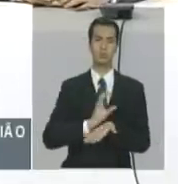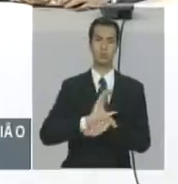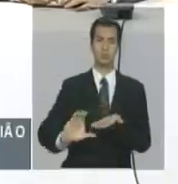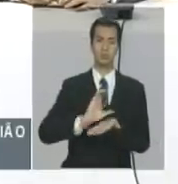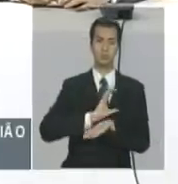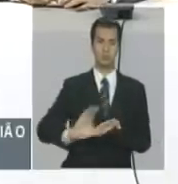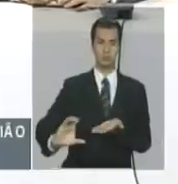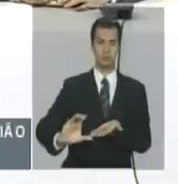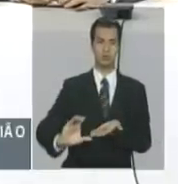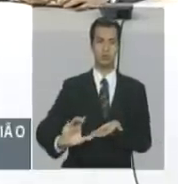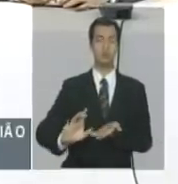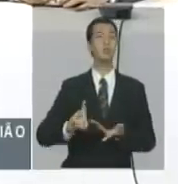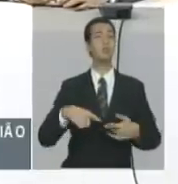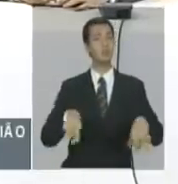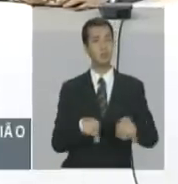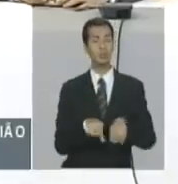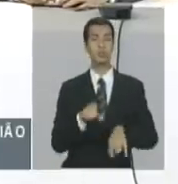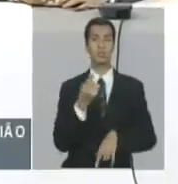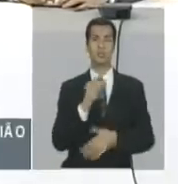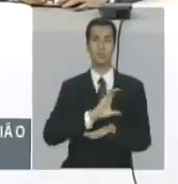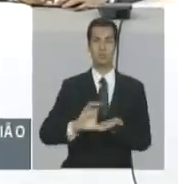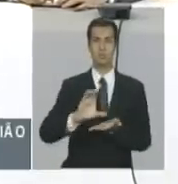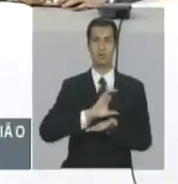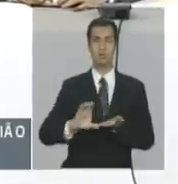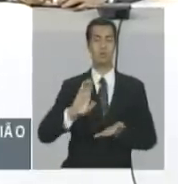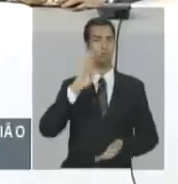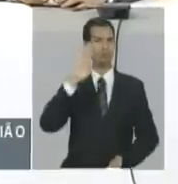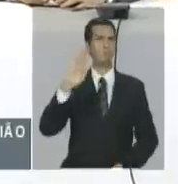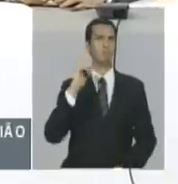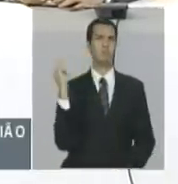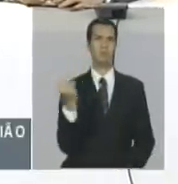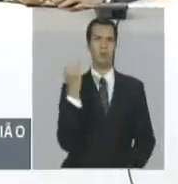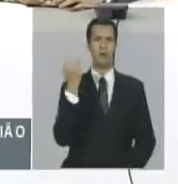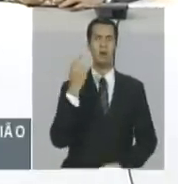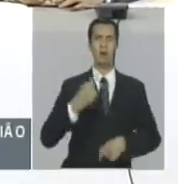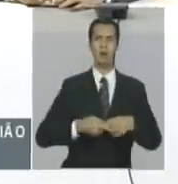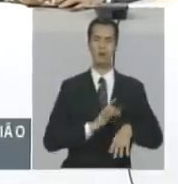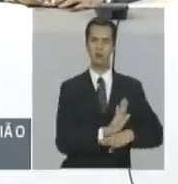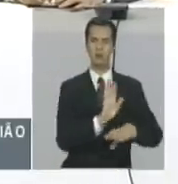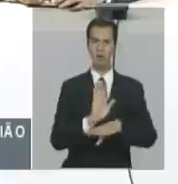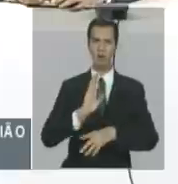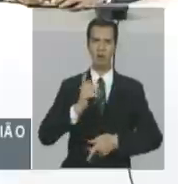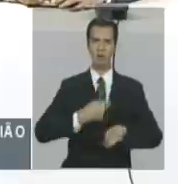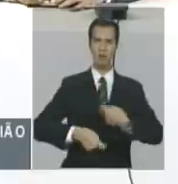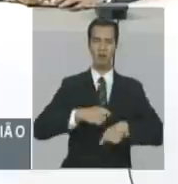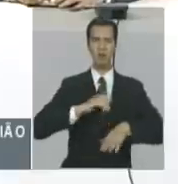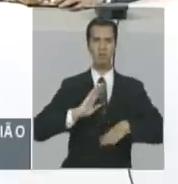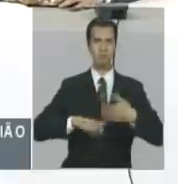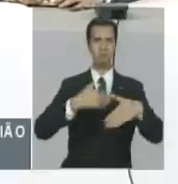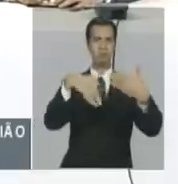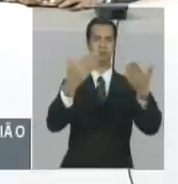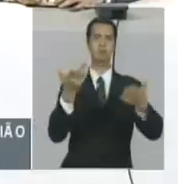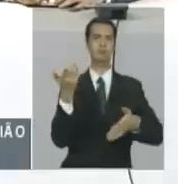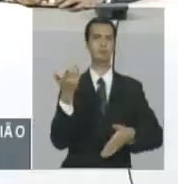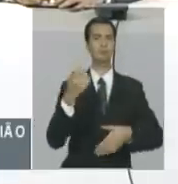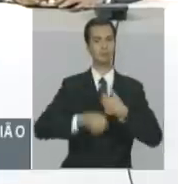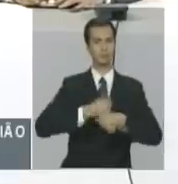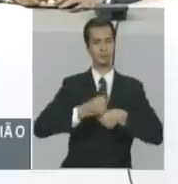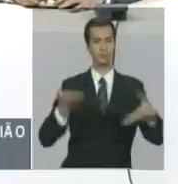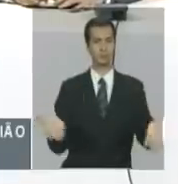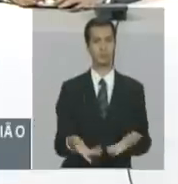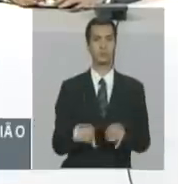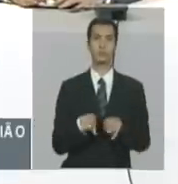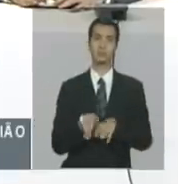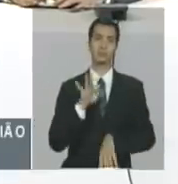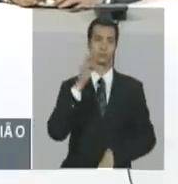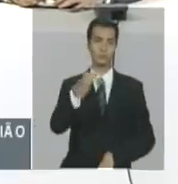e o investimento é prioritário para deslanchar a economia este ano e nos próximos anos. E